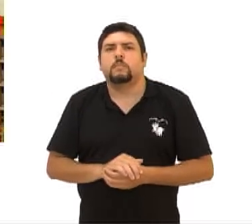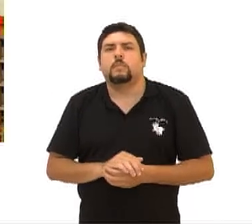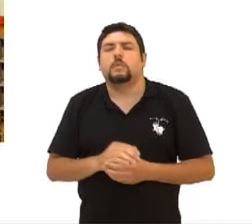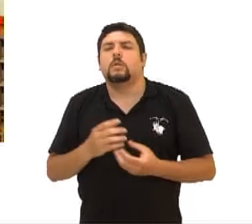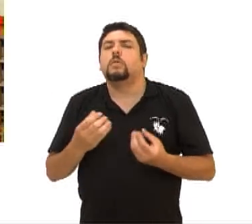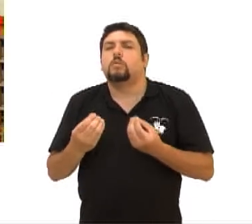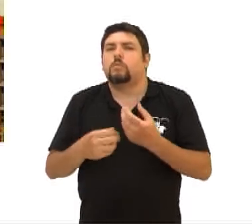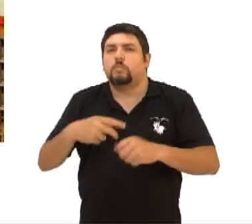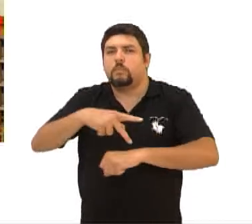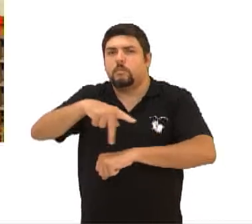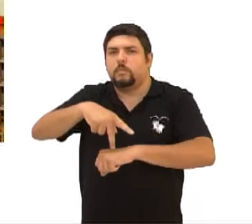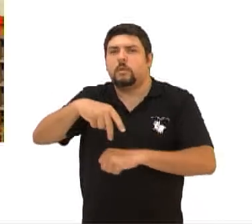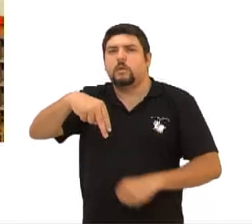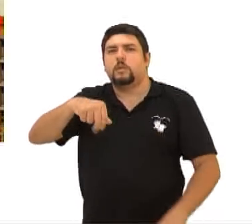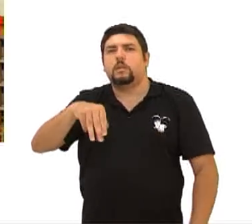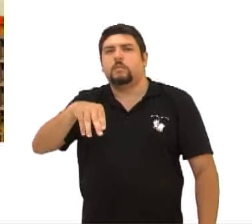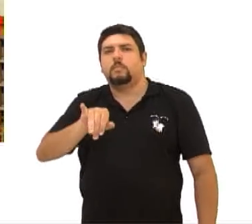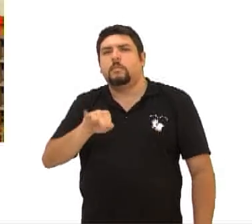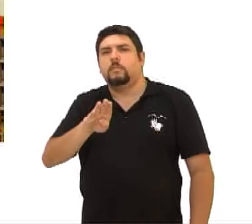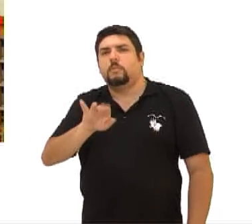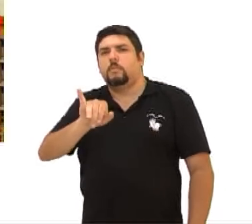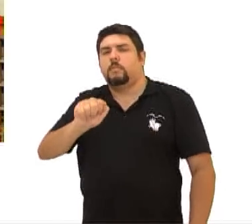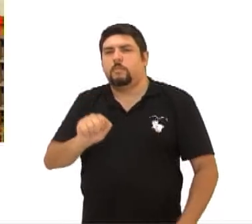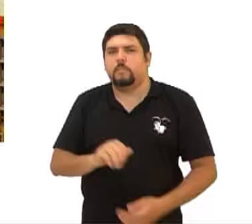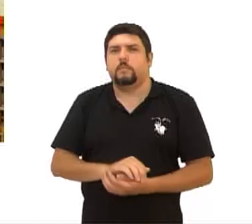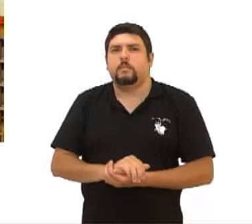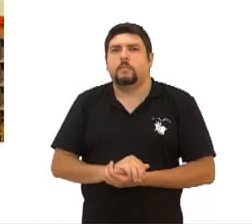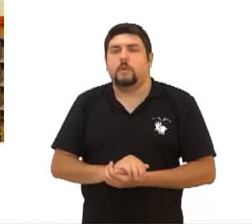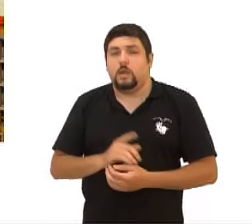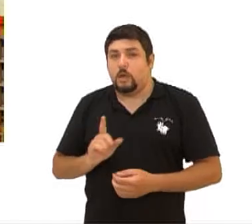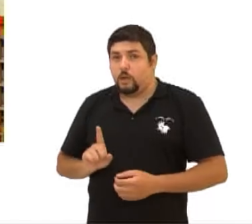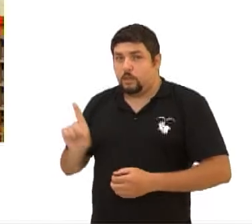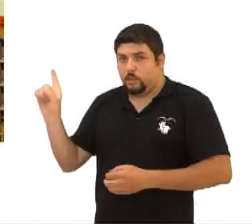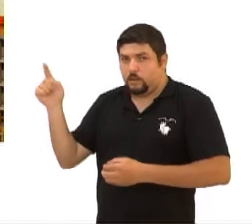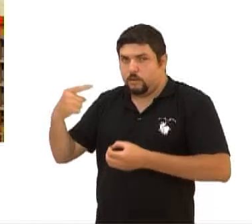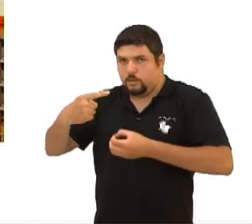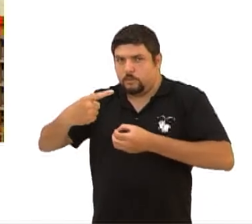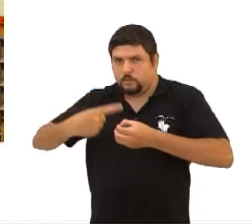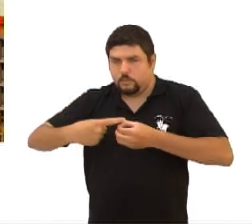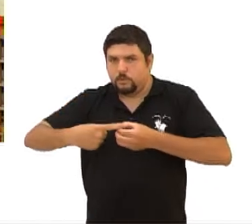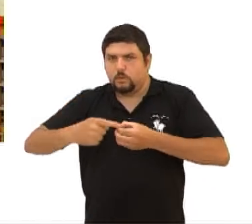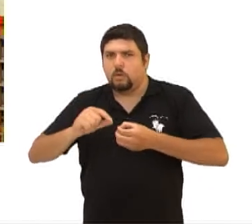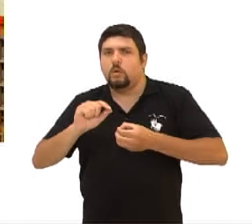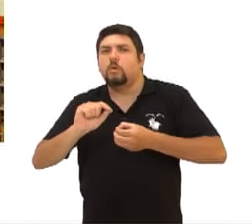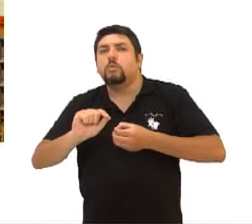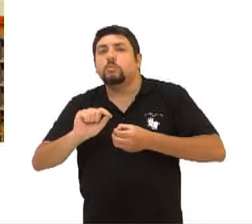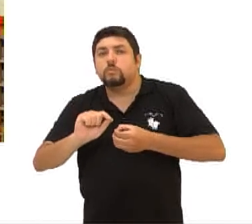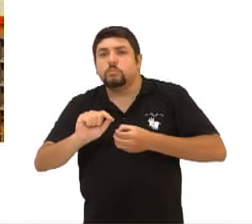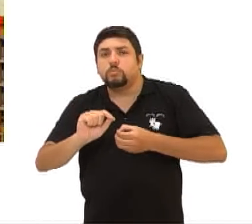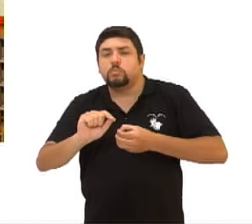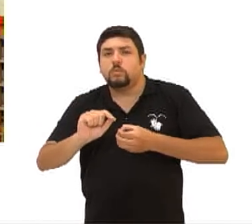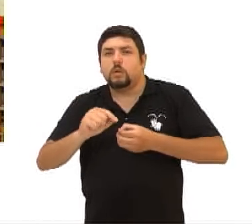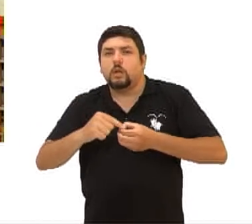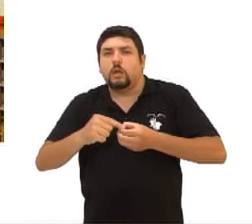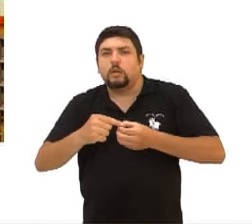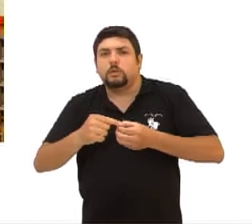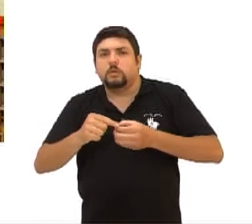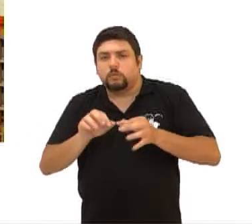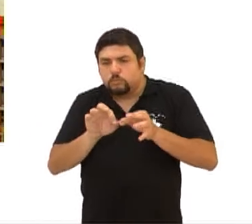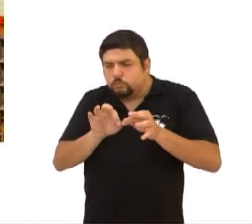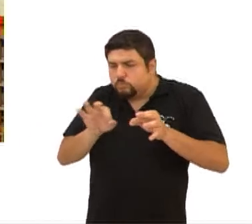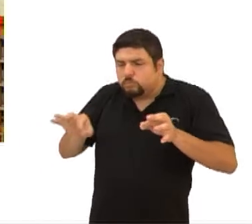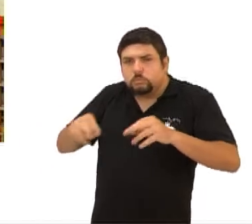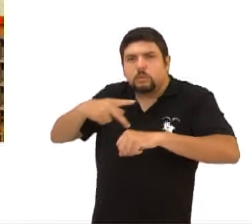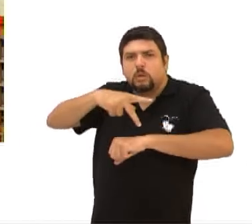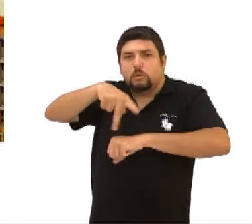né, e tem um crescimento, está em constante crescimento, porque recebe migrantes do interior da